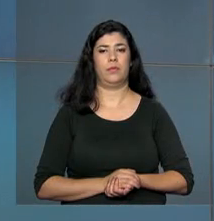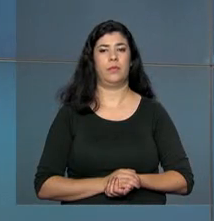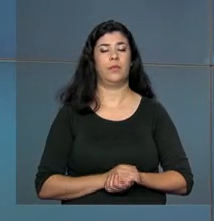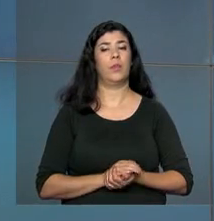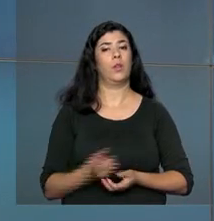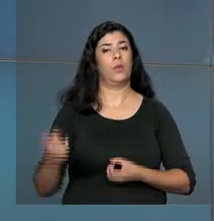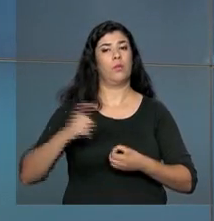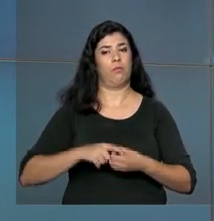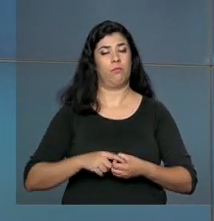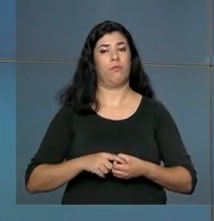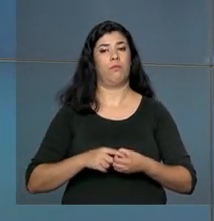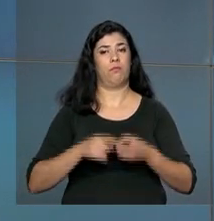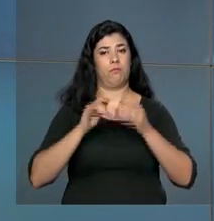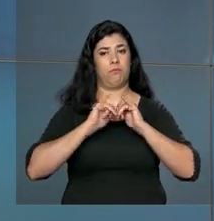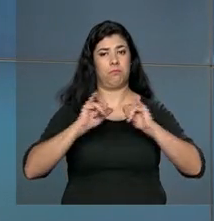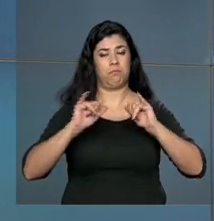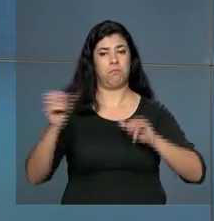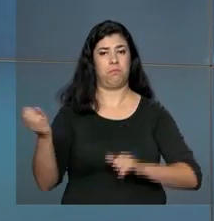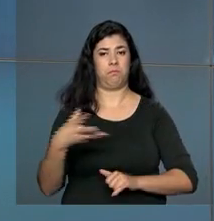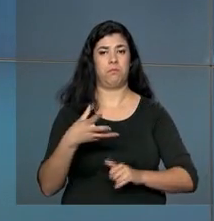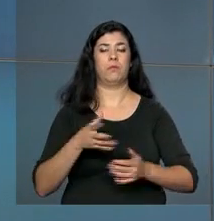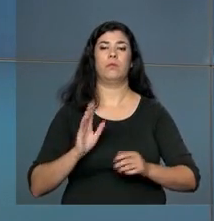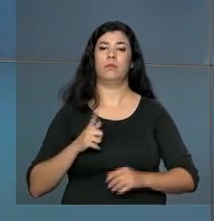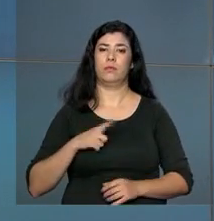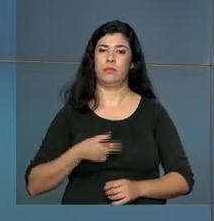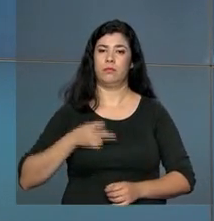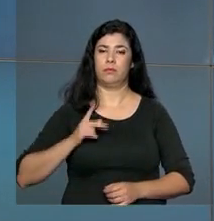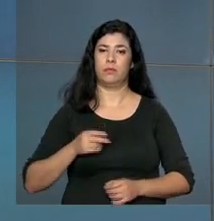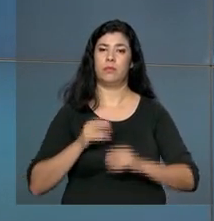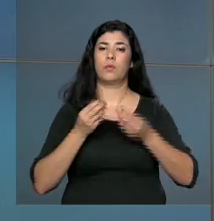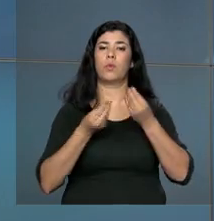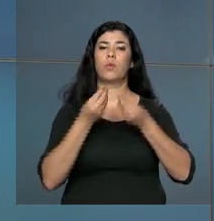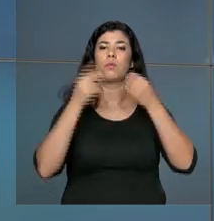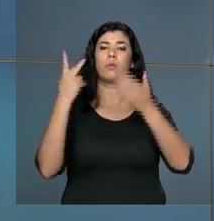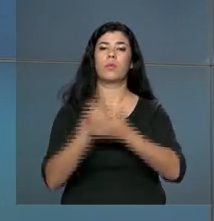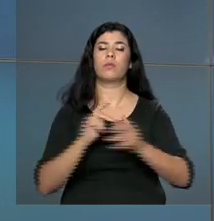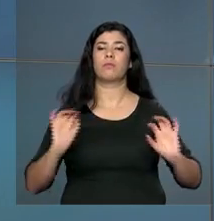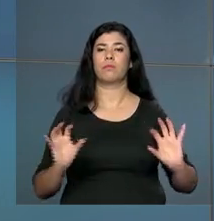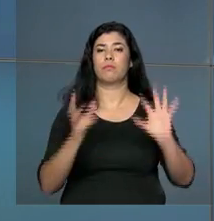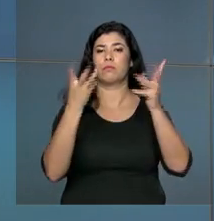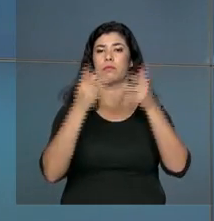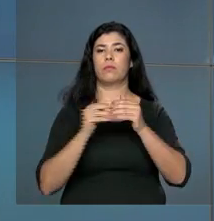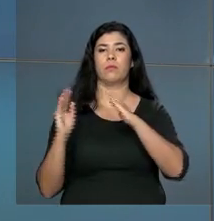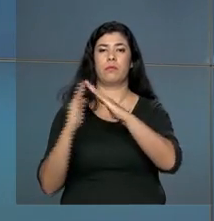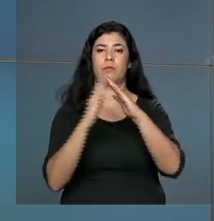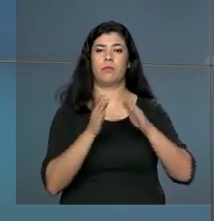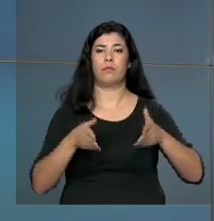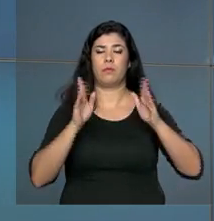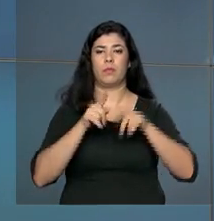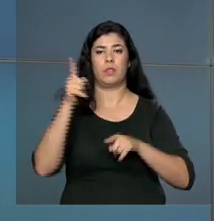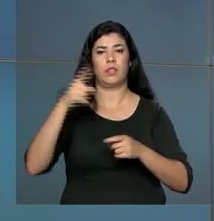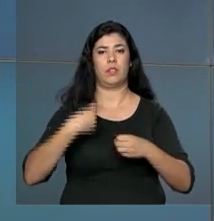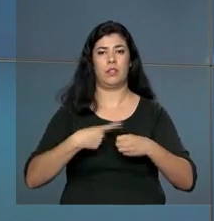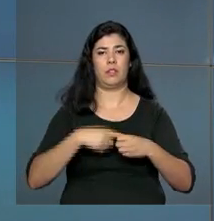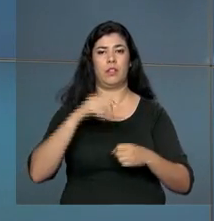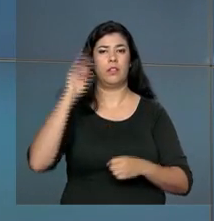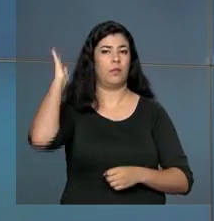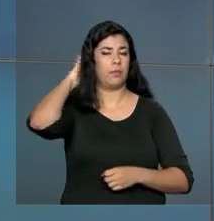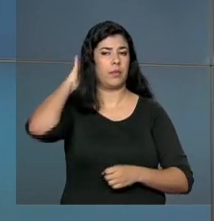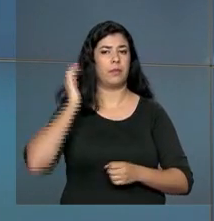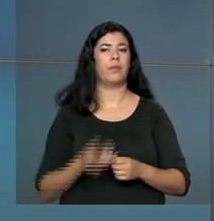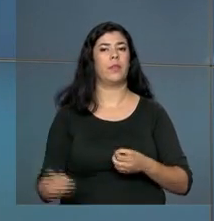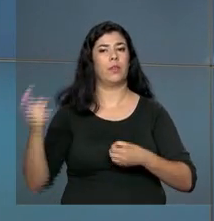e nós podemos voltar a qualquer momento com outras informações sobre essa cerimônia de entrega das unidades habitacionais em Capanema no